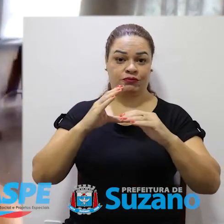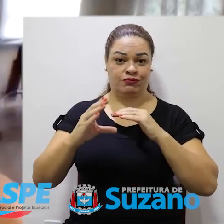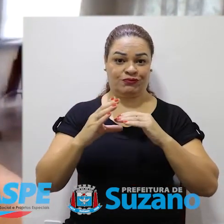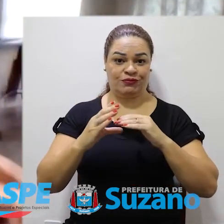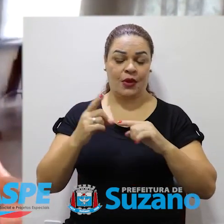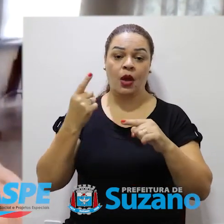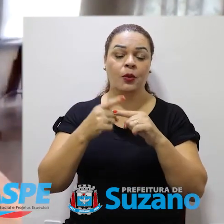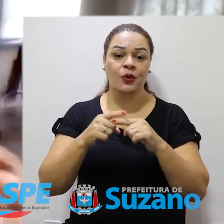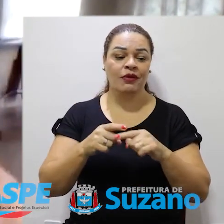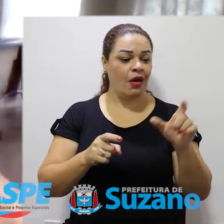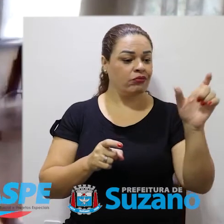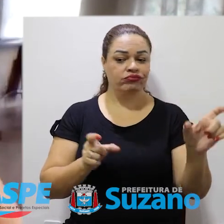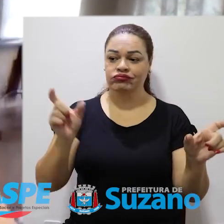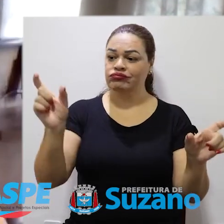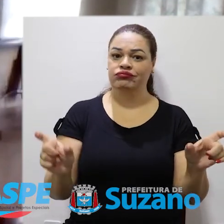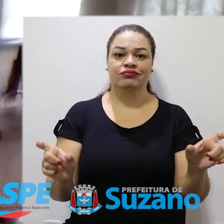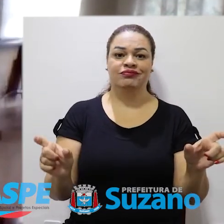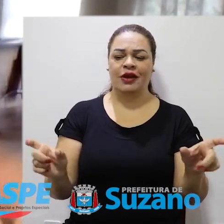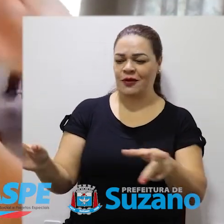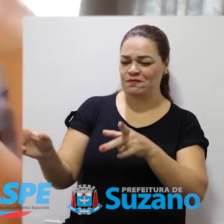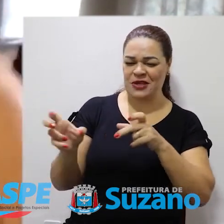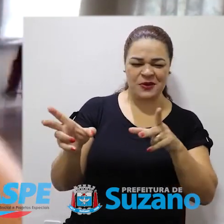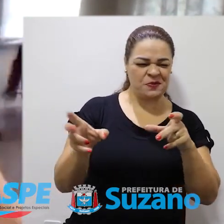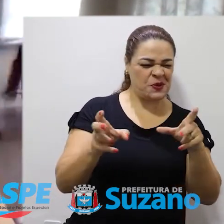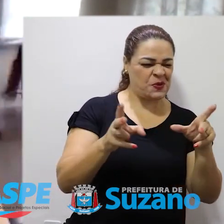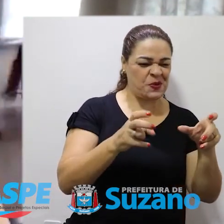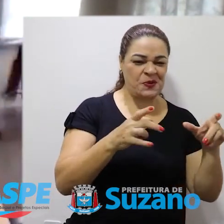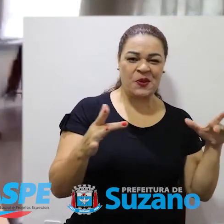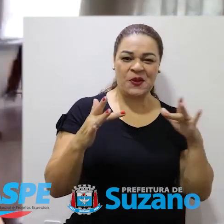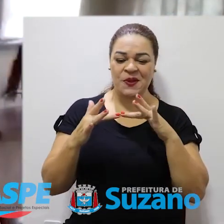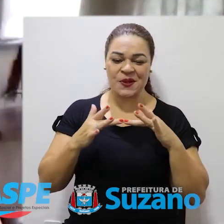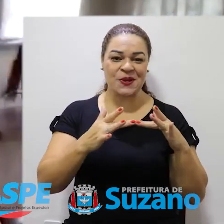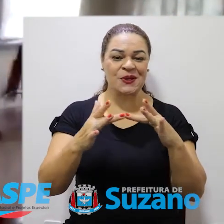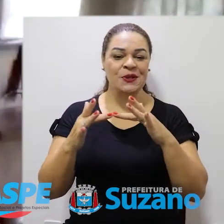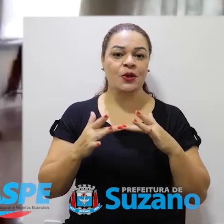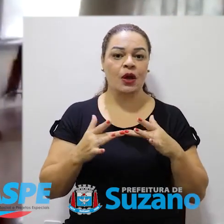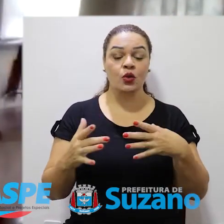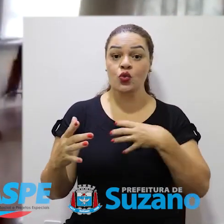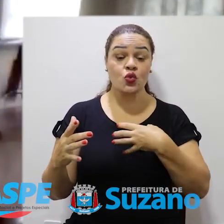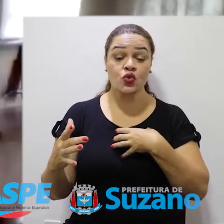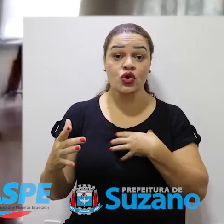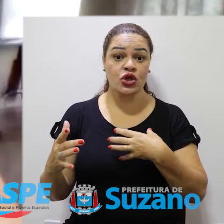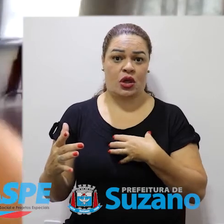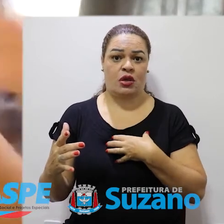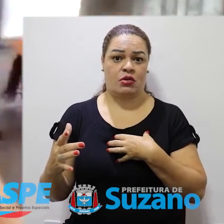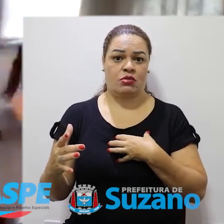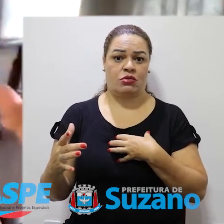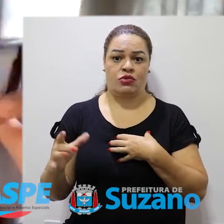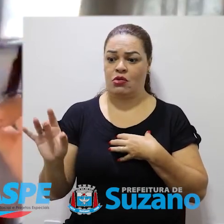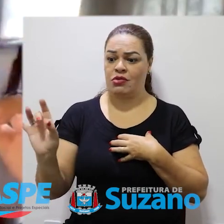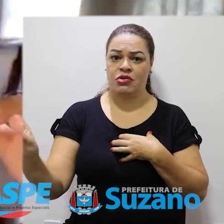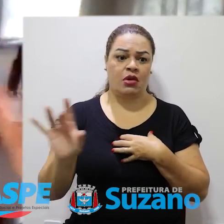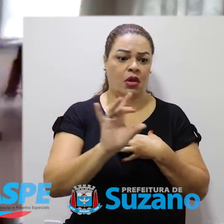Porque cada um vai vendo o que faz sentido para você na sua maneira de se constituir. Quando você